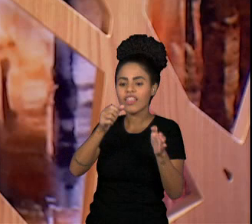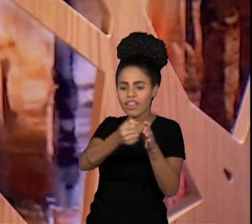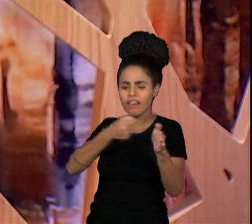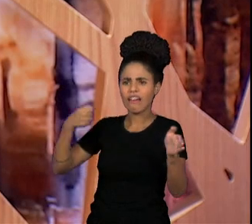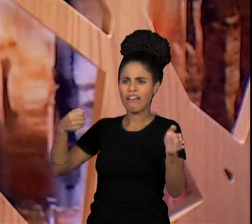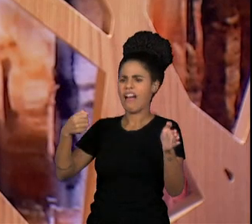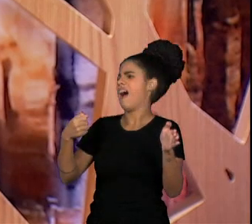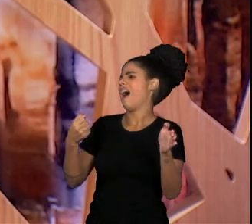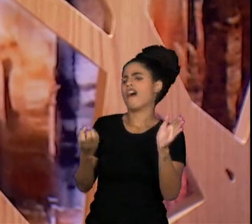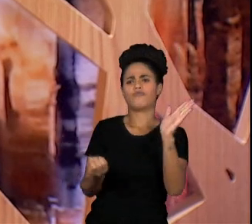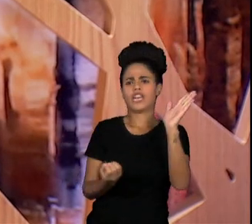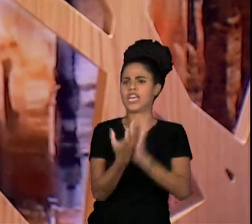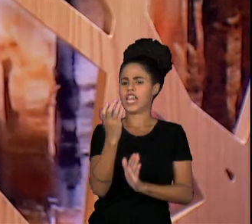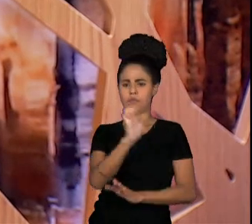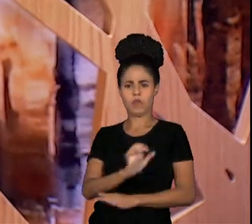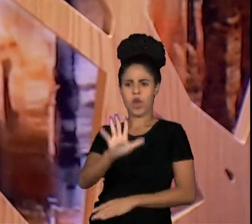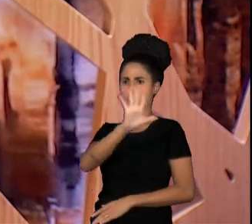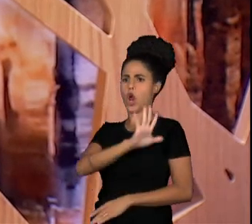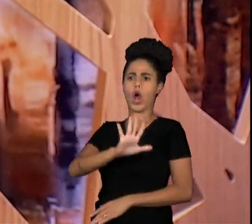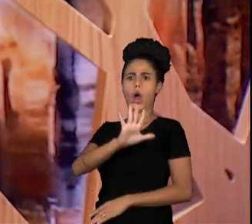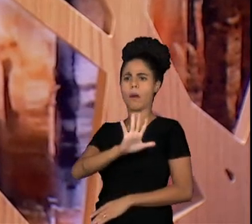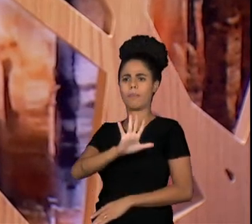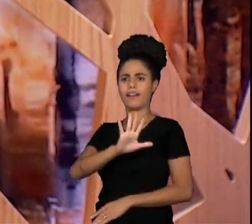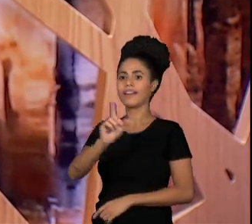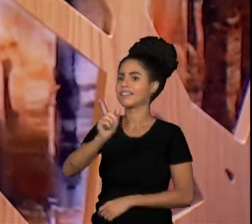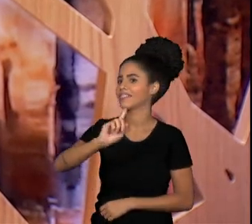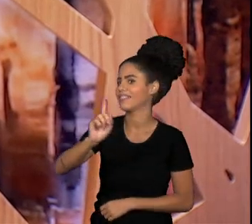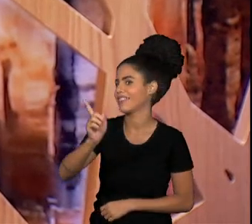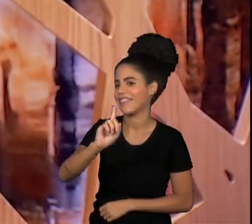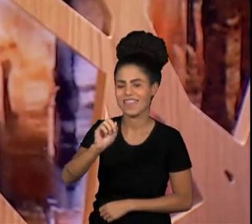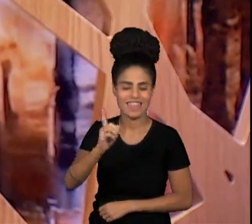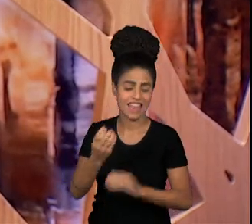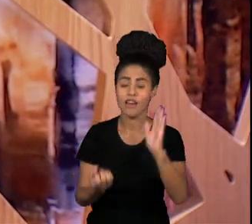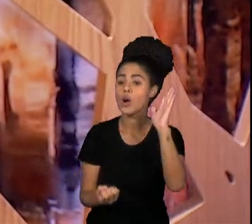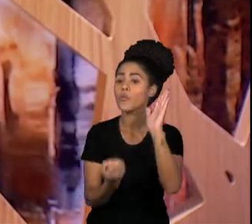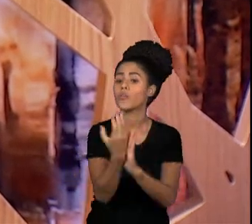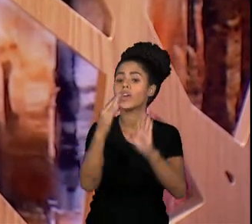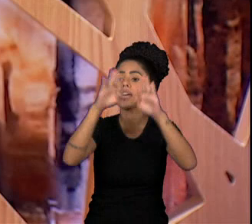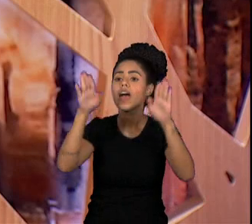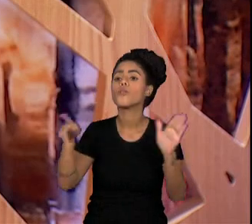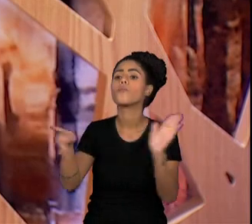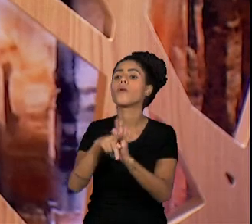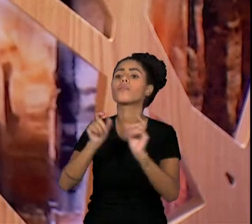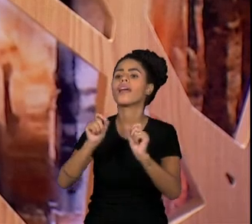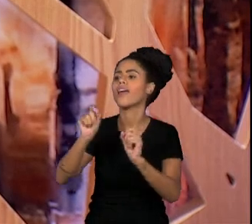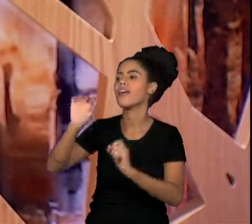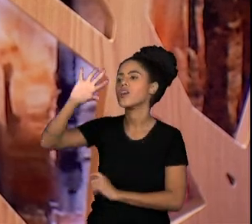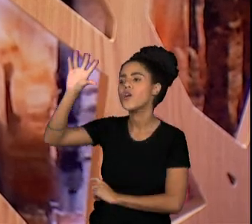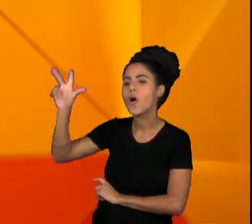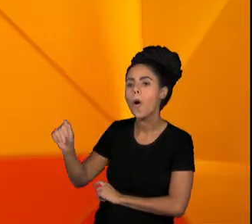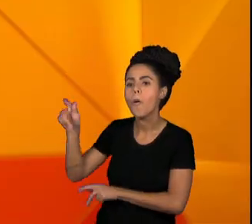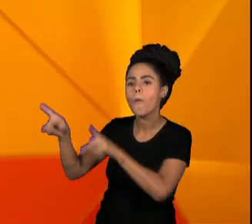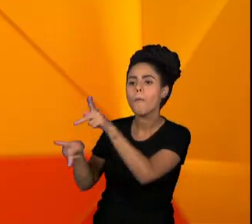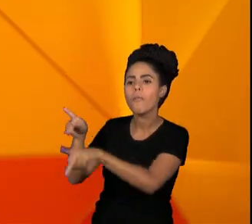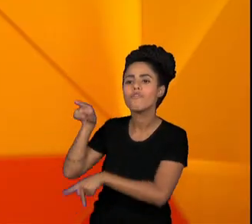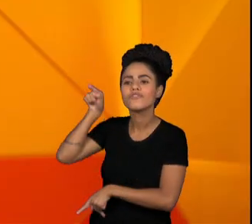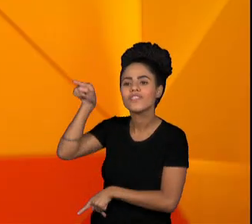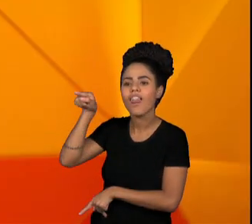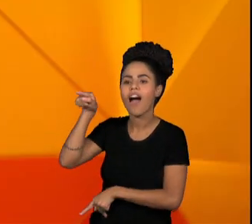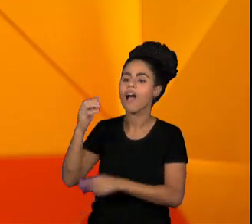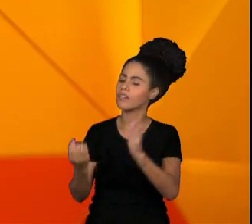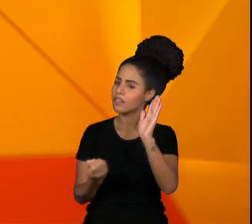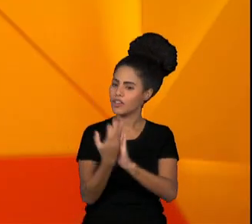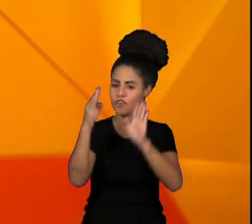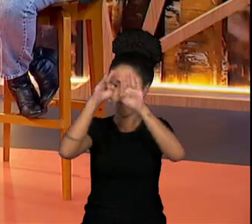que geladeira foi uma coisa inventada pelo europeu. A geladeira é uma coisa africana. Olha que bacana, geladeira. A geladeira eu